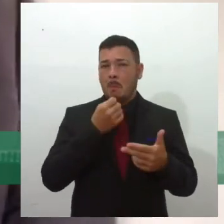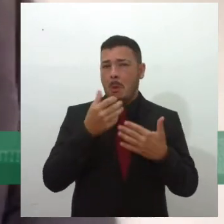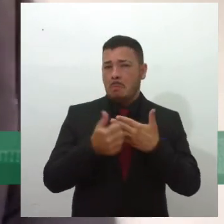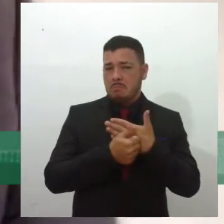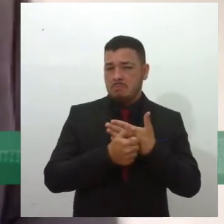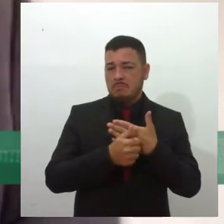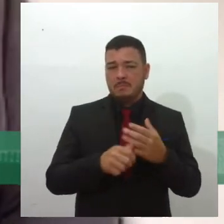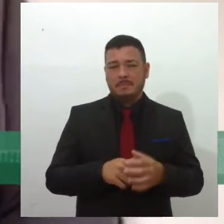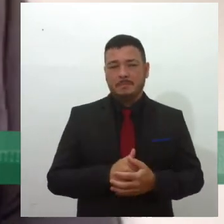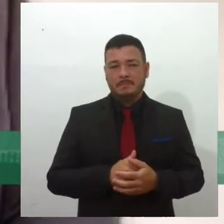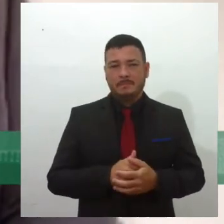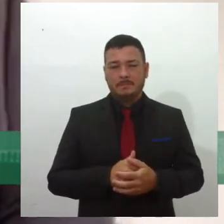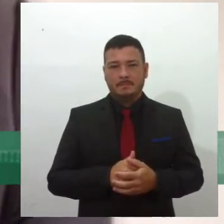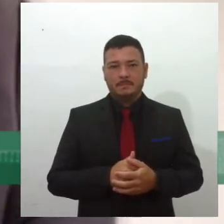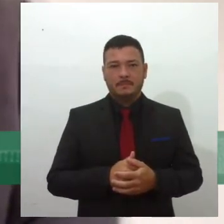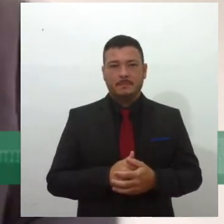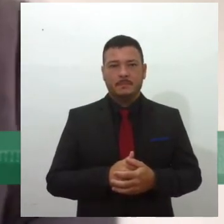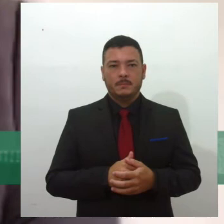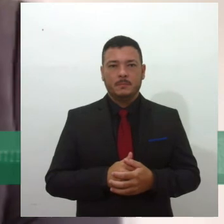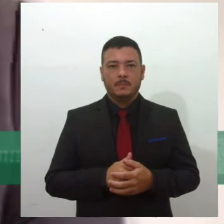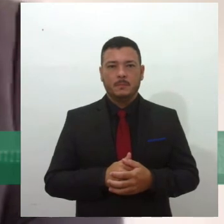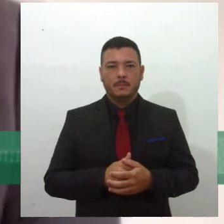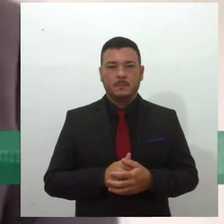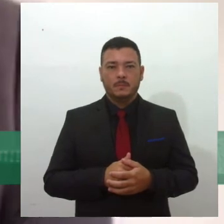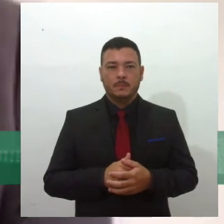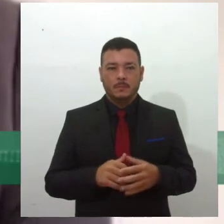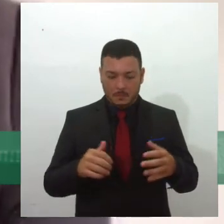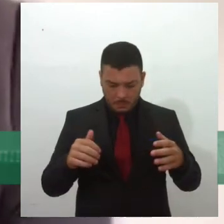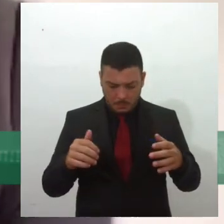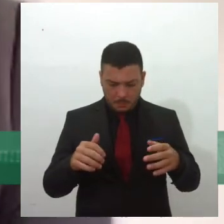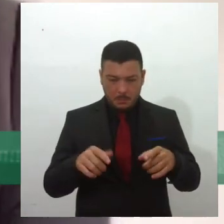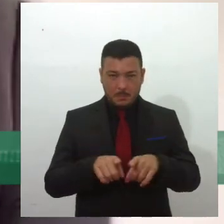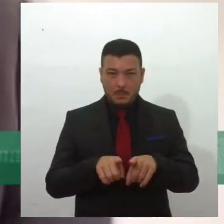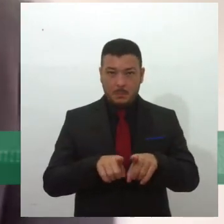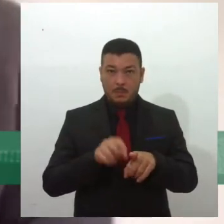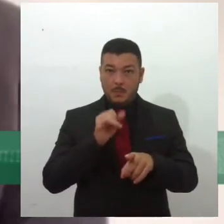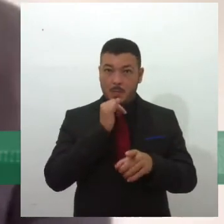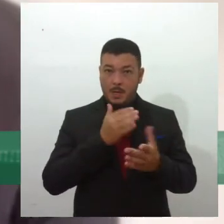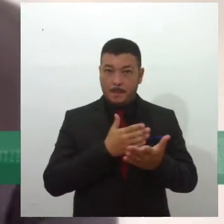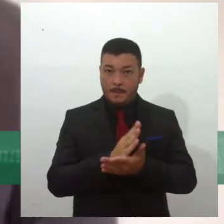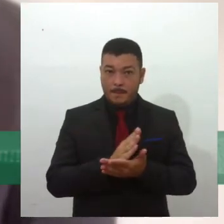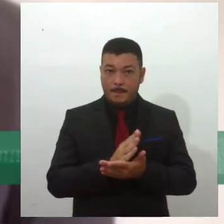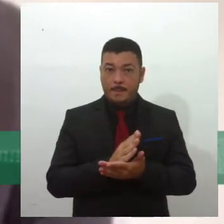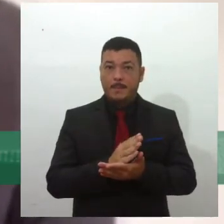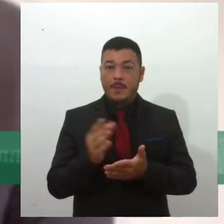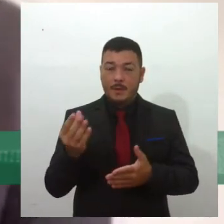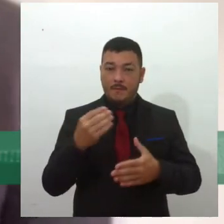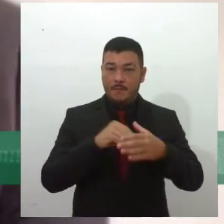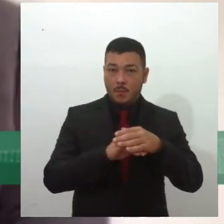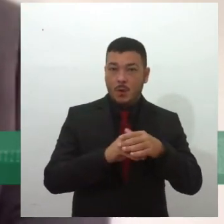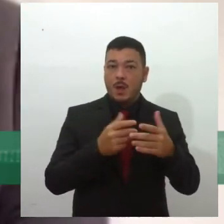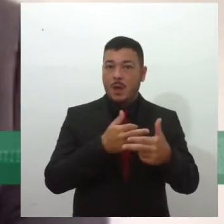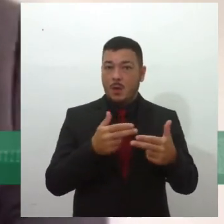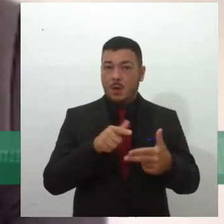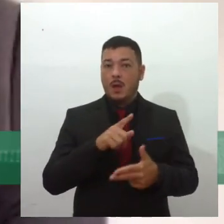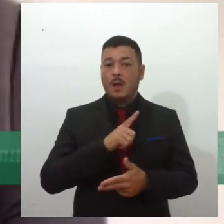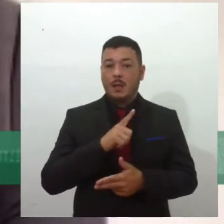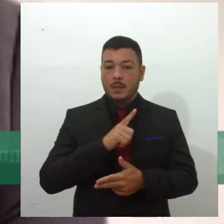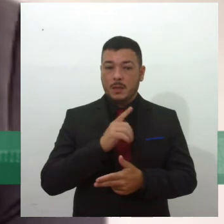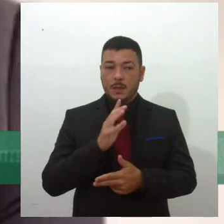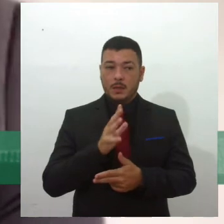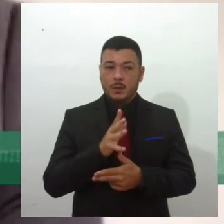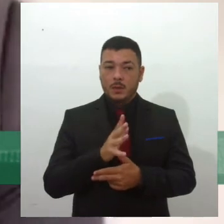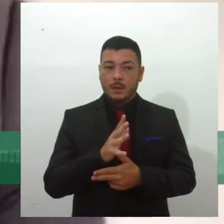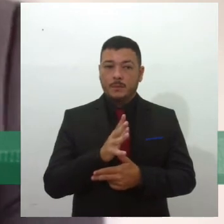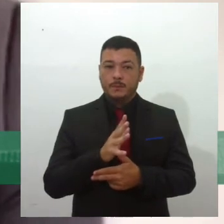positivos. É um avanço social, se realmente for aprovado, vai incluir em algo que já existe realmente,